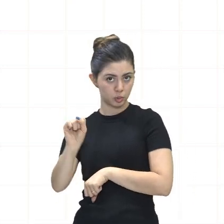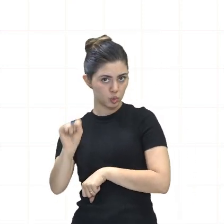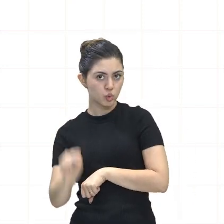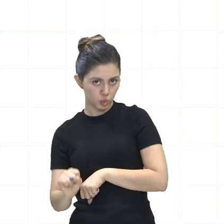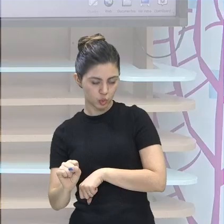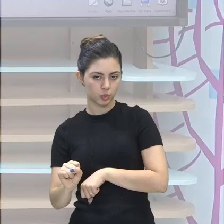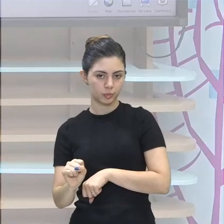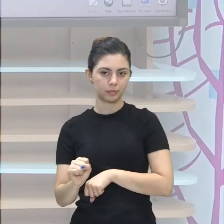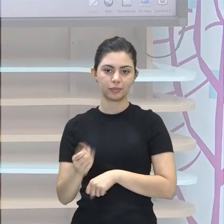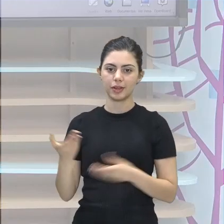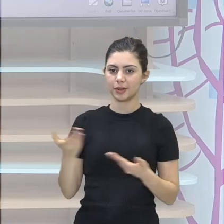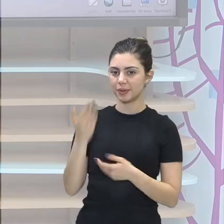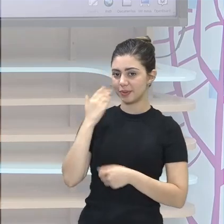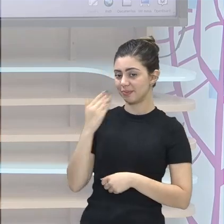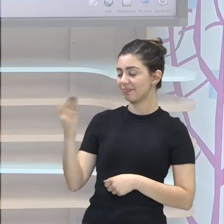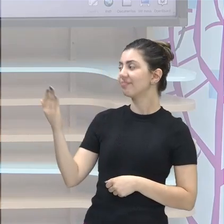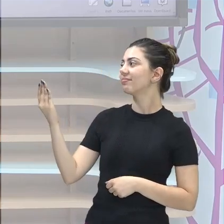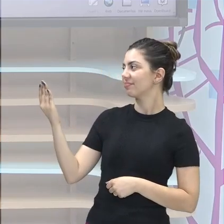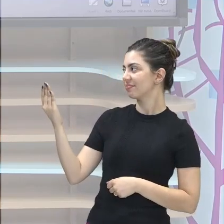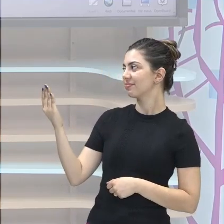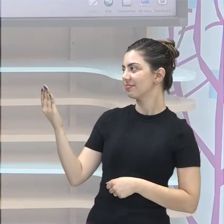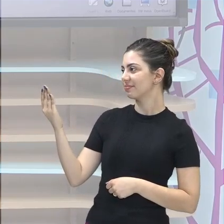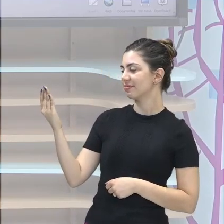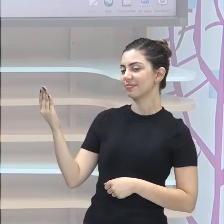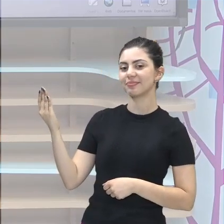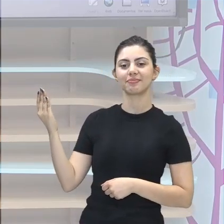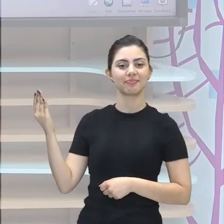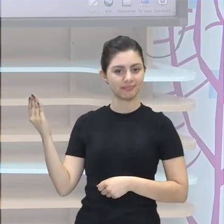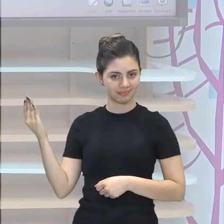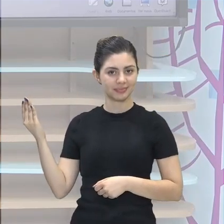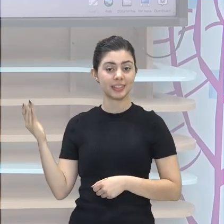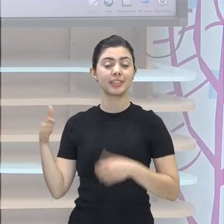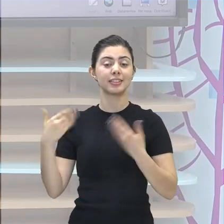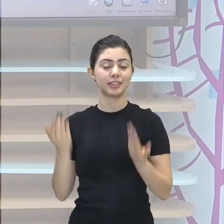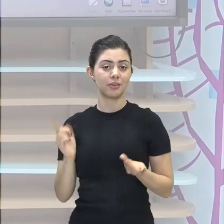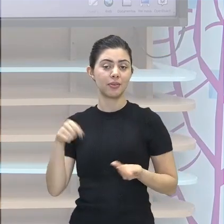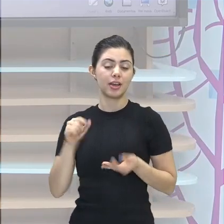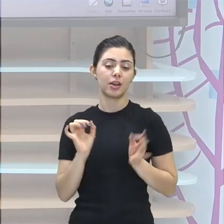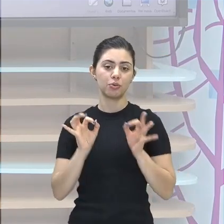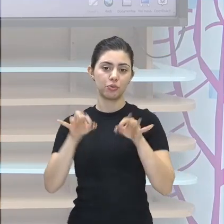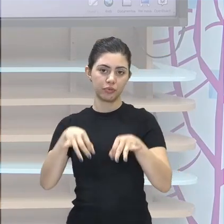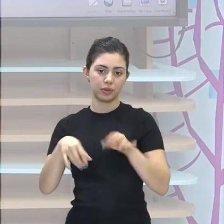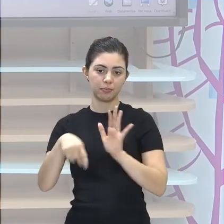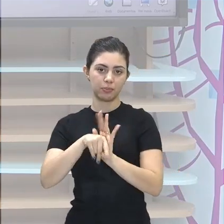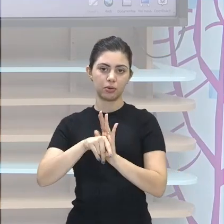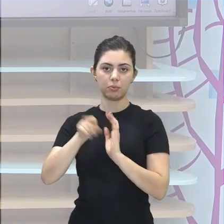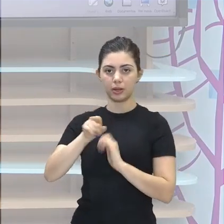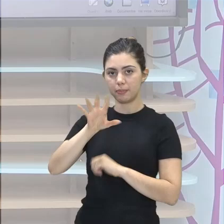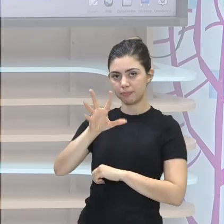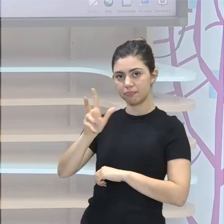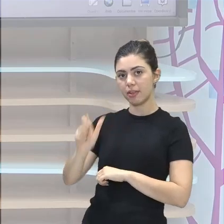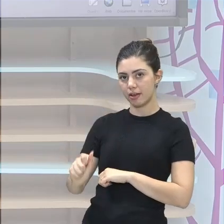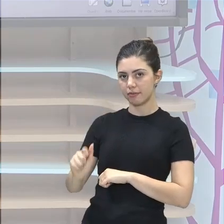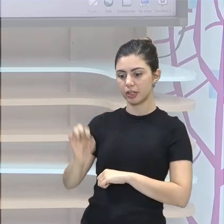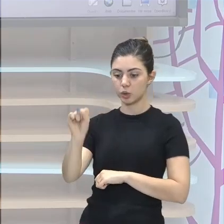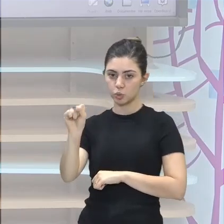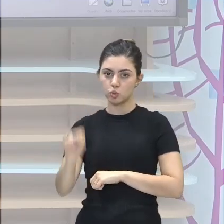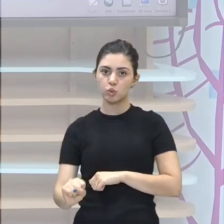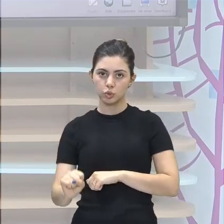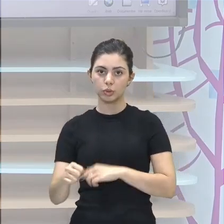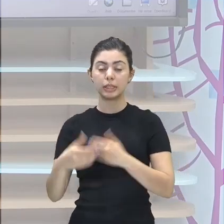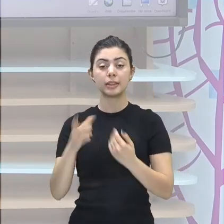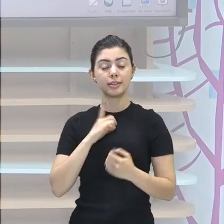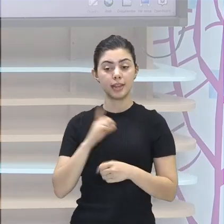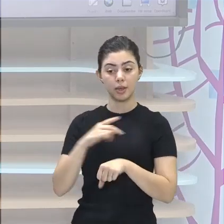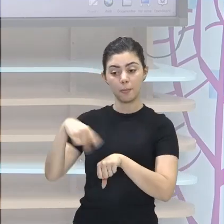né? Mostrando aqui essa parte mais ao sul, onde termina o continente africano no sentido sul. Tem um país